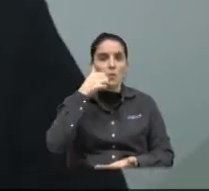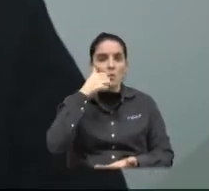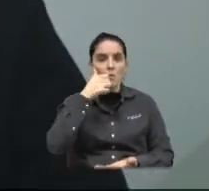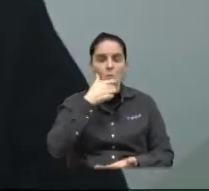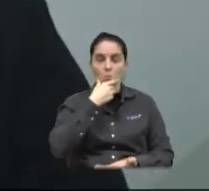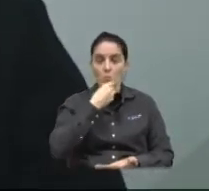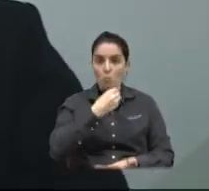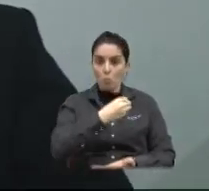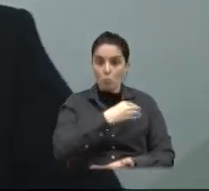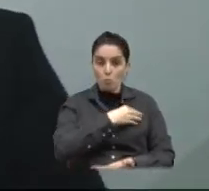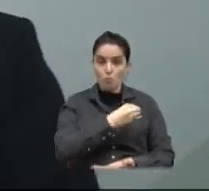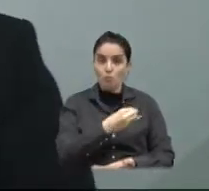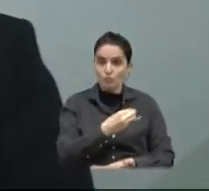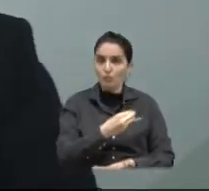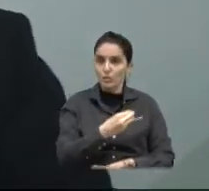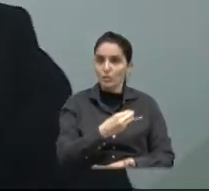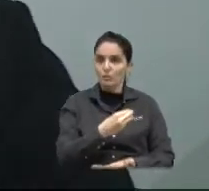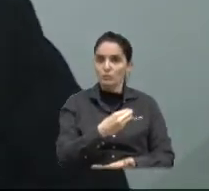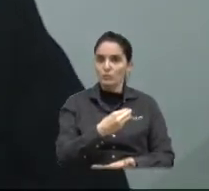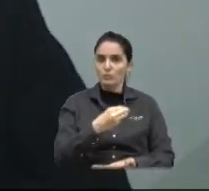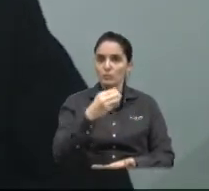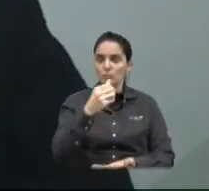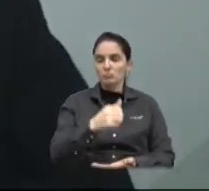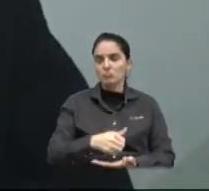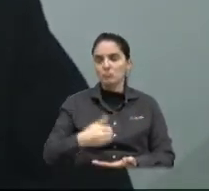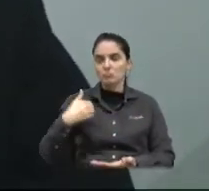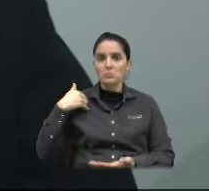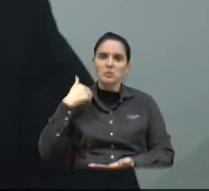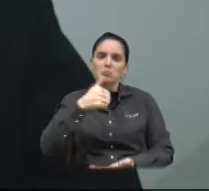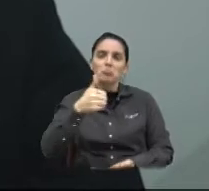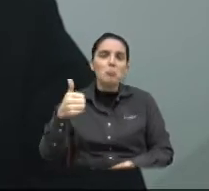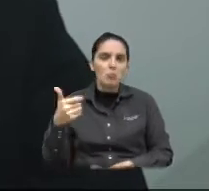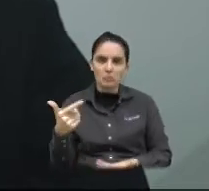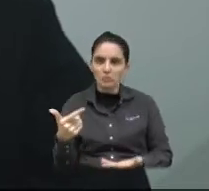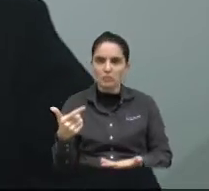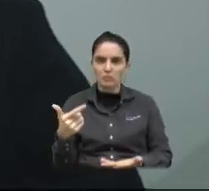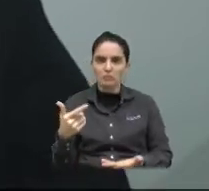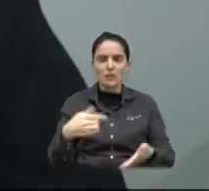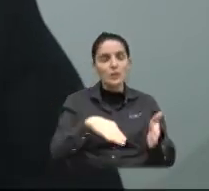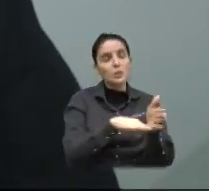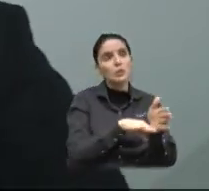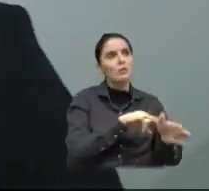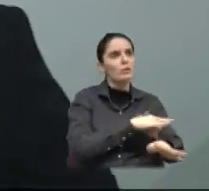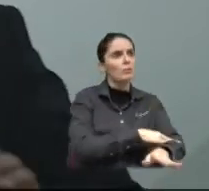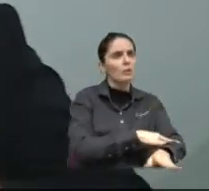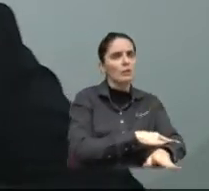isso fere isso fere isso fere a